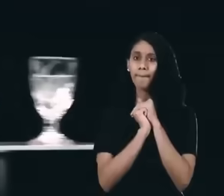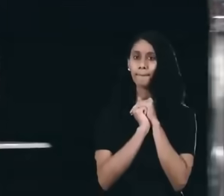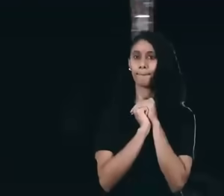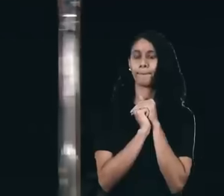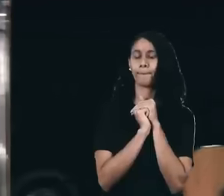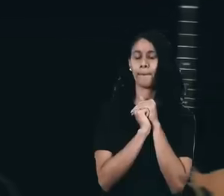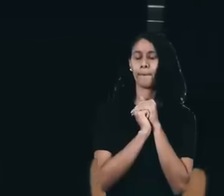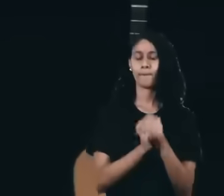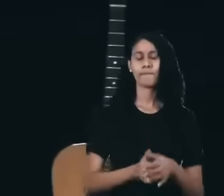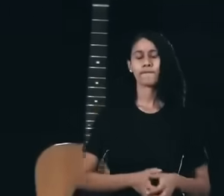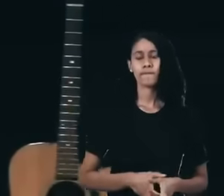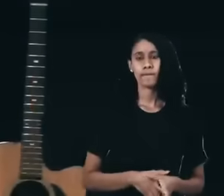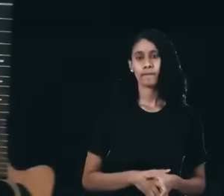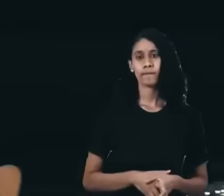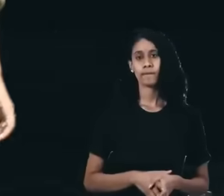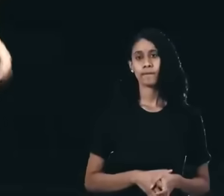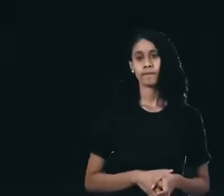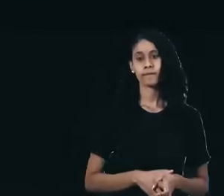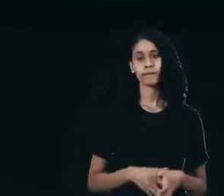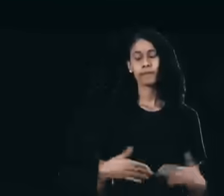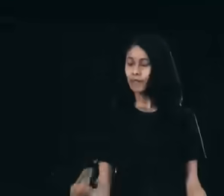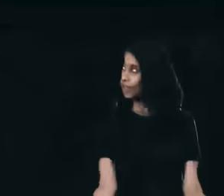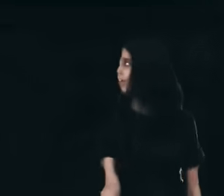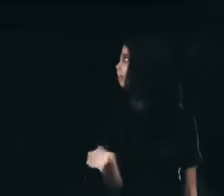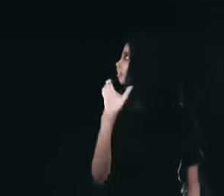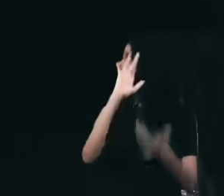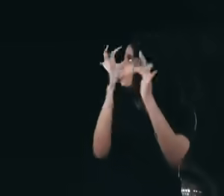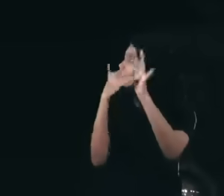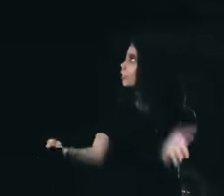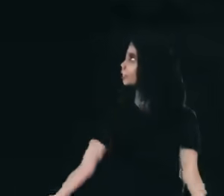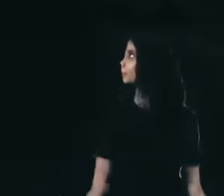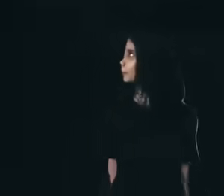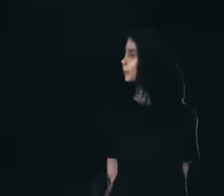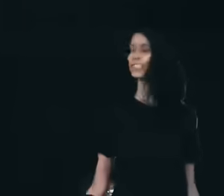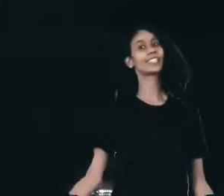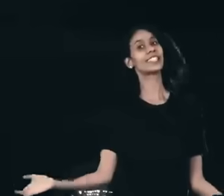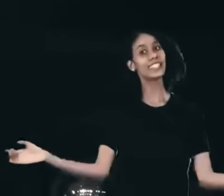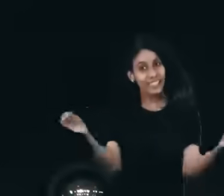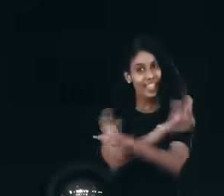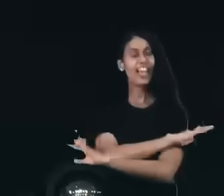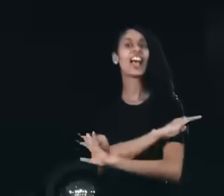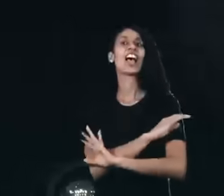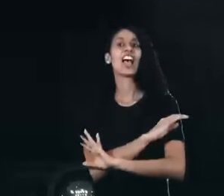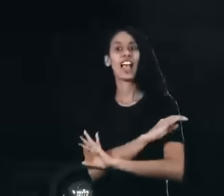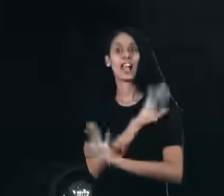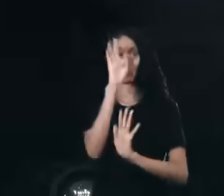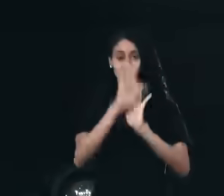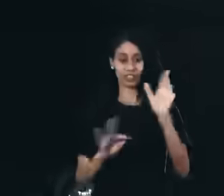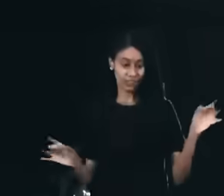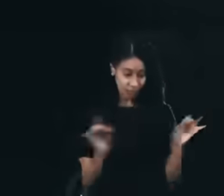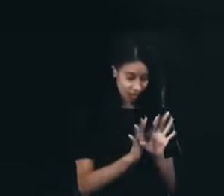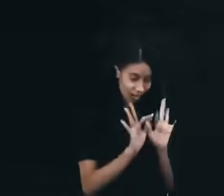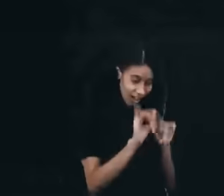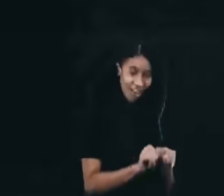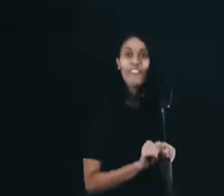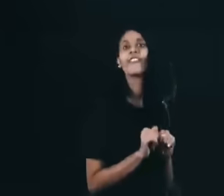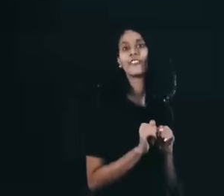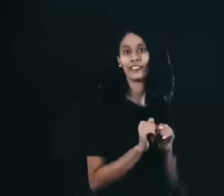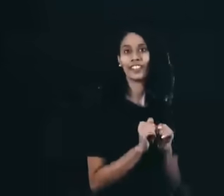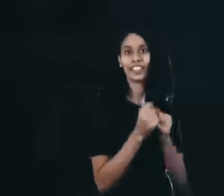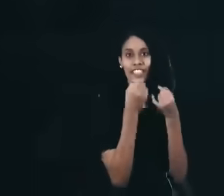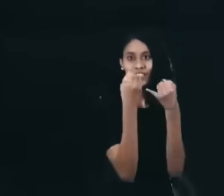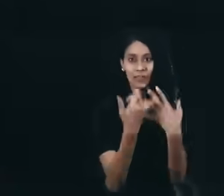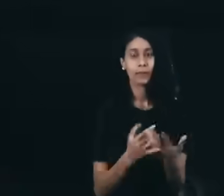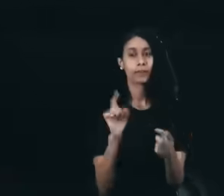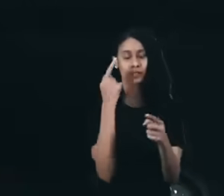gente? Ah, Jesus. Aí terminou. O texto chega ao fim. O texto